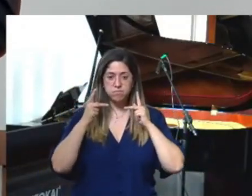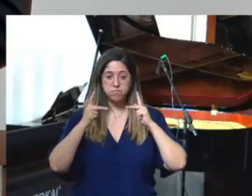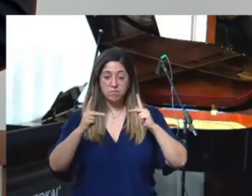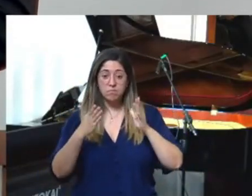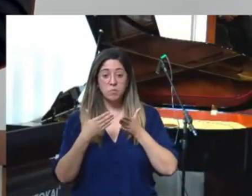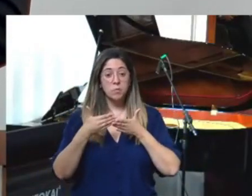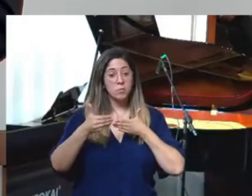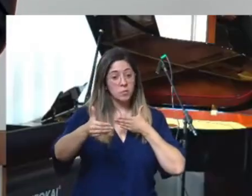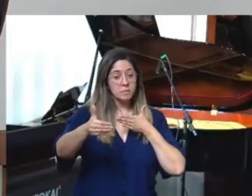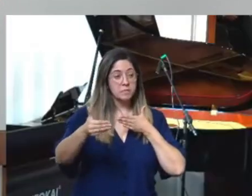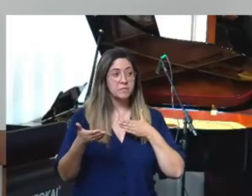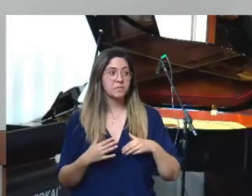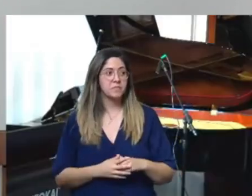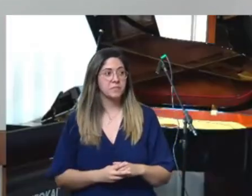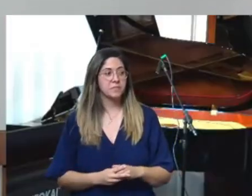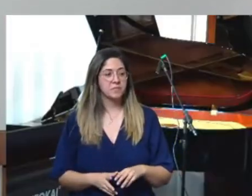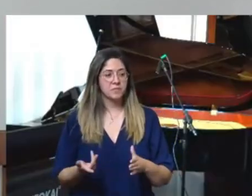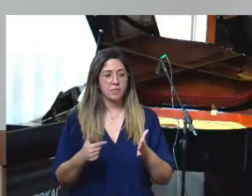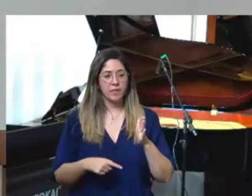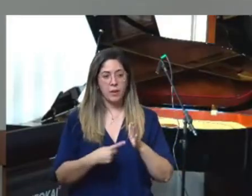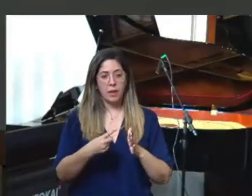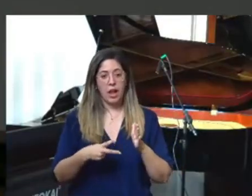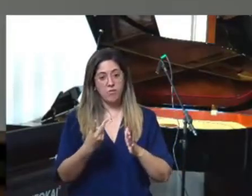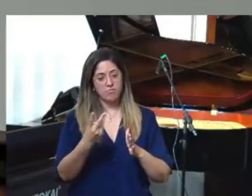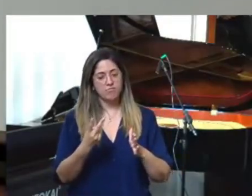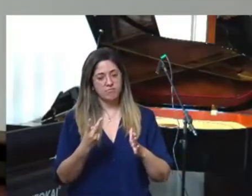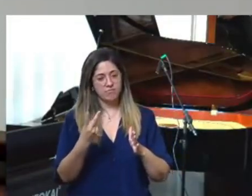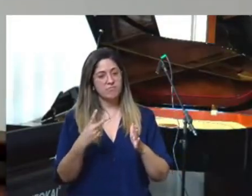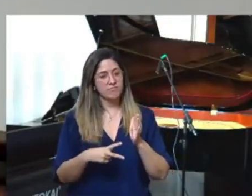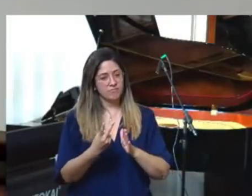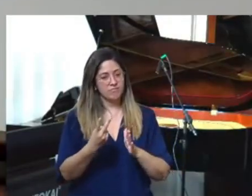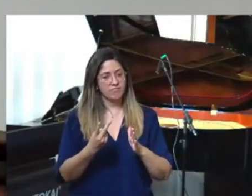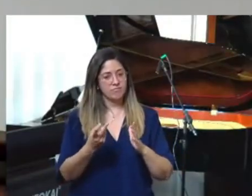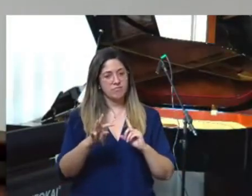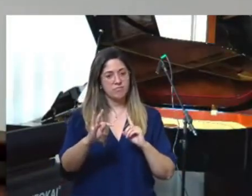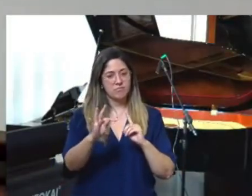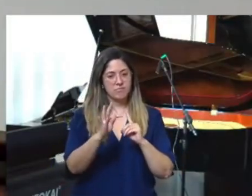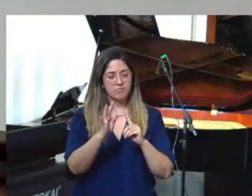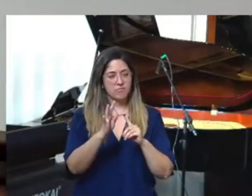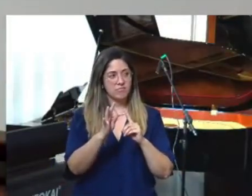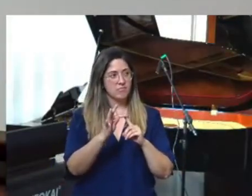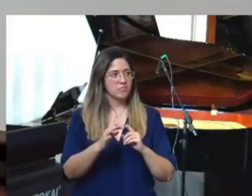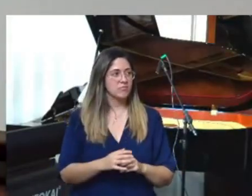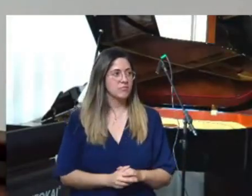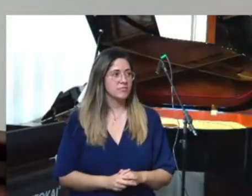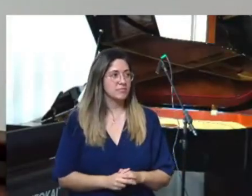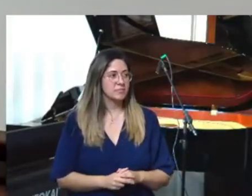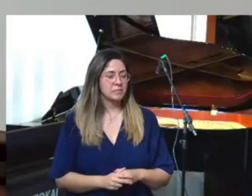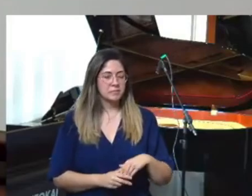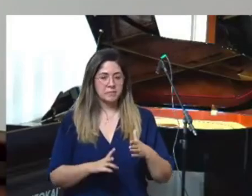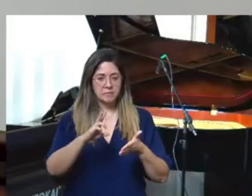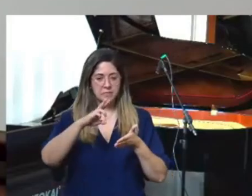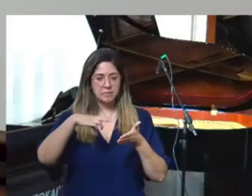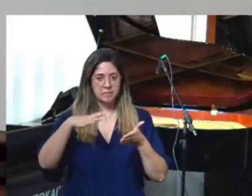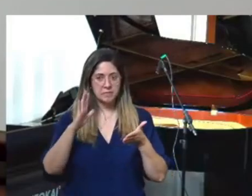expondo o primeiro capítulo dessa carta. Hoje nós nos concentraremos no capítulo 2 da carta de Paulo a Tito.